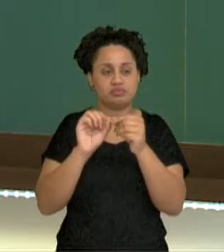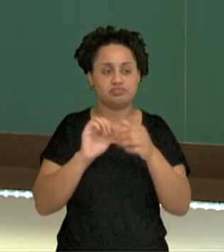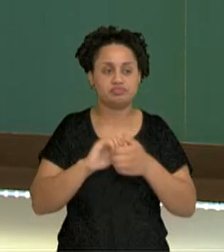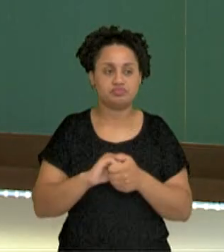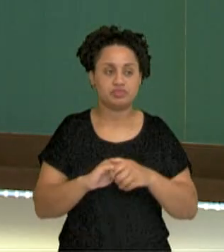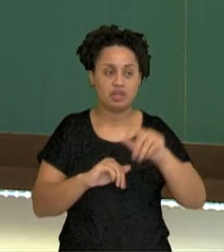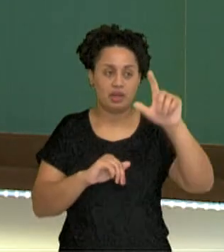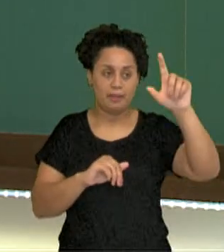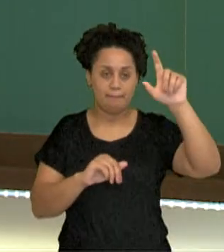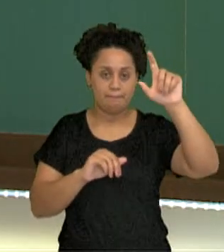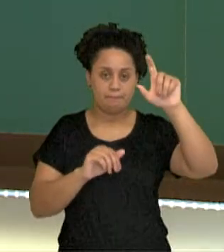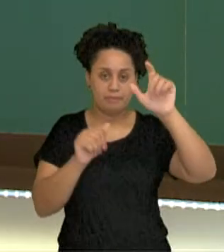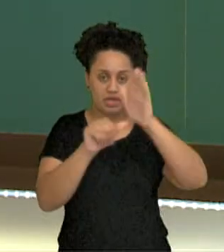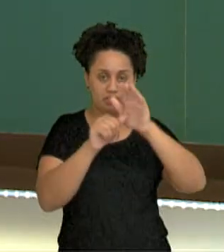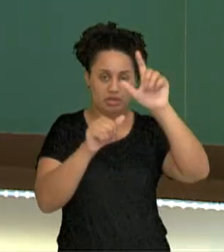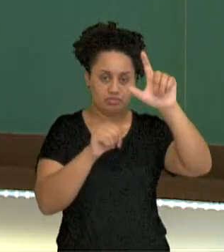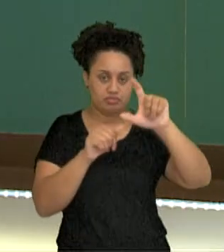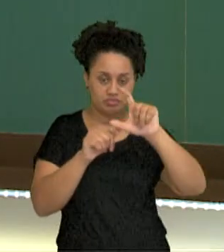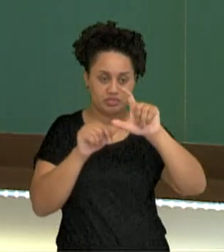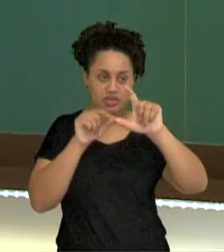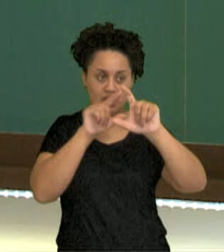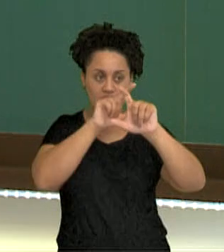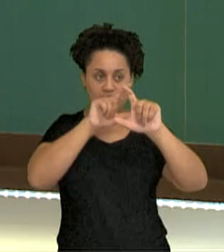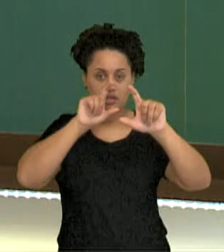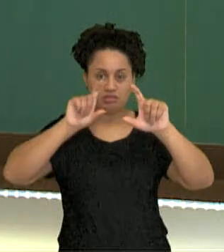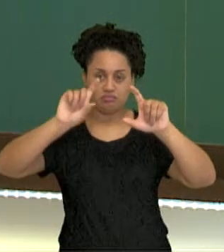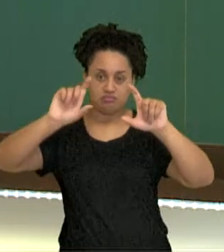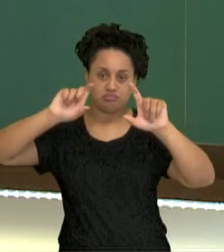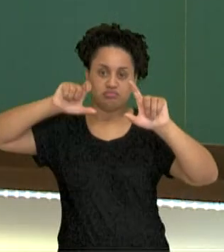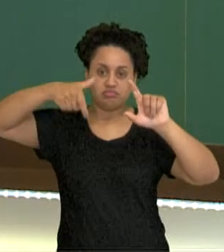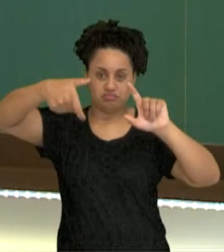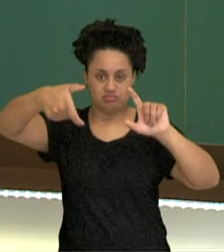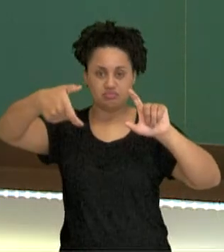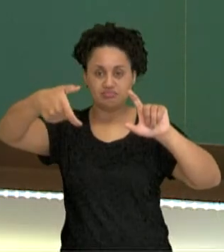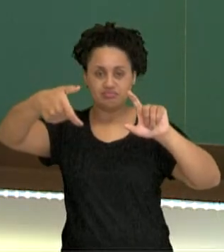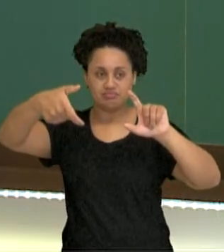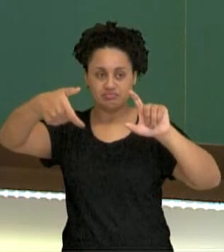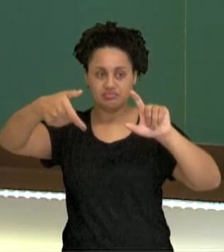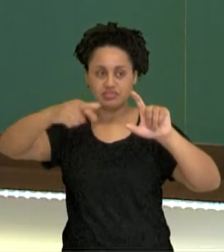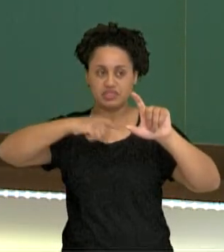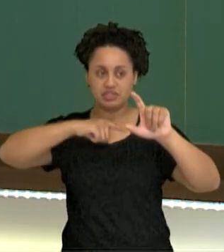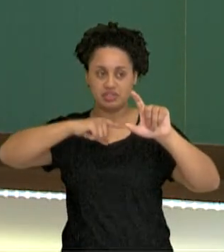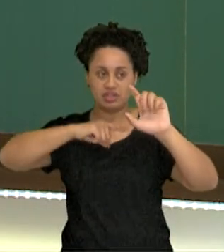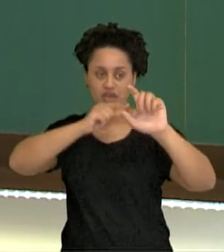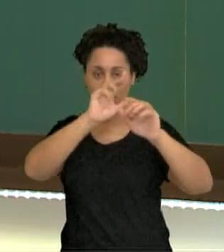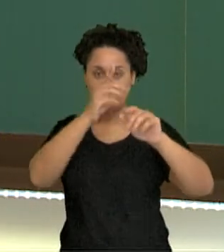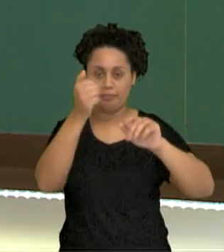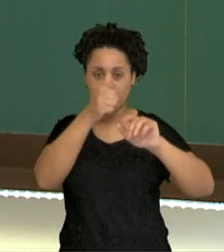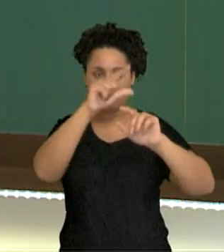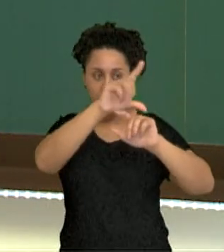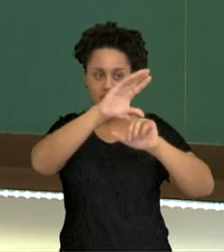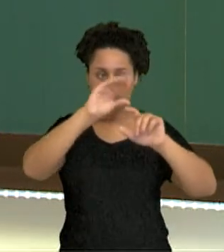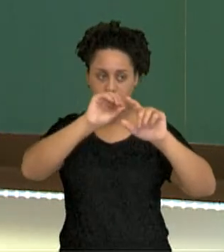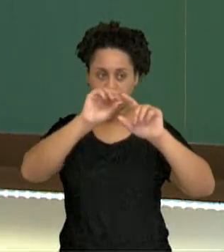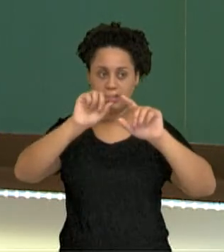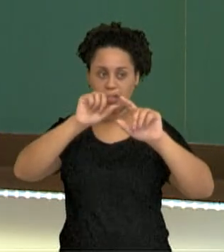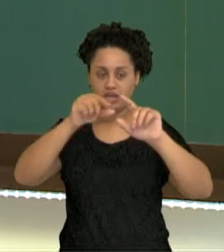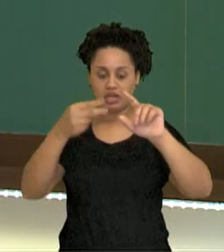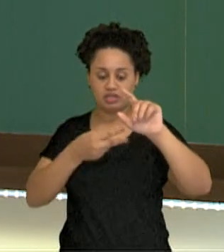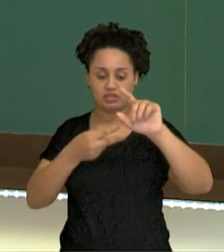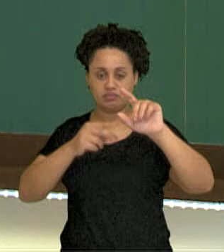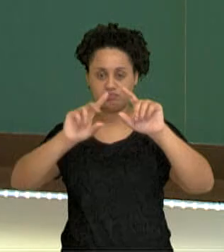repetimos a primeira fração e multiplicamos pelo inverso da segunda fração. Então tá aqui, ó, repetir a primeira, inverso da